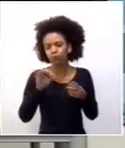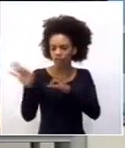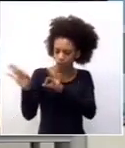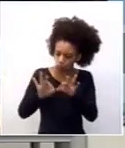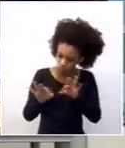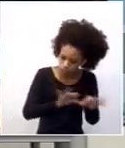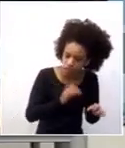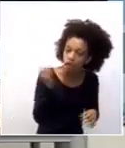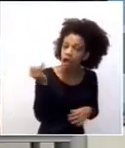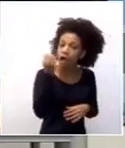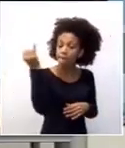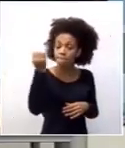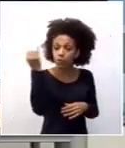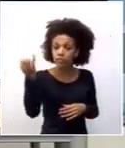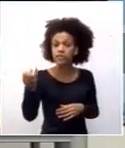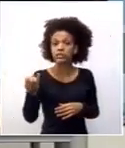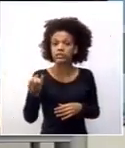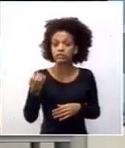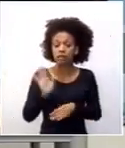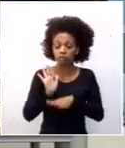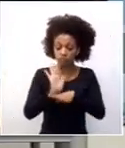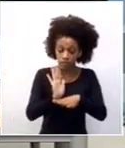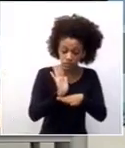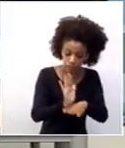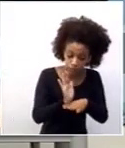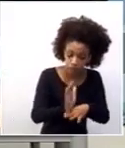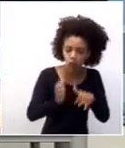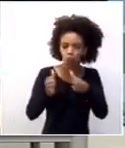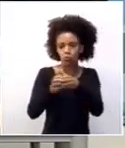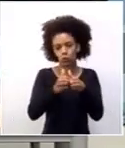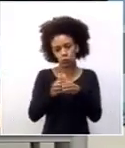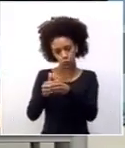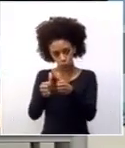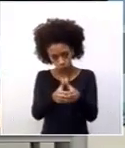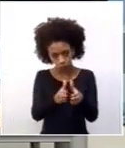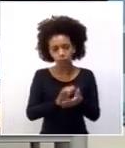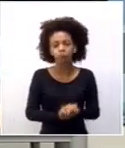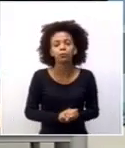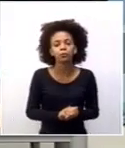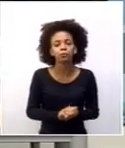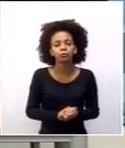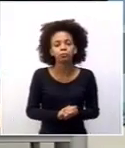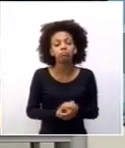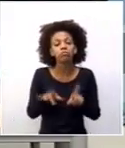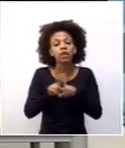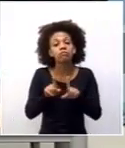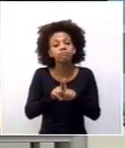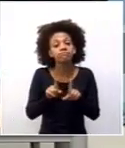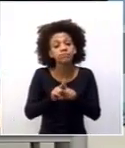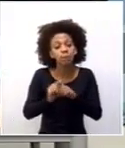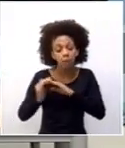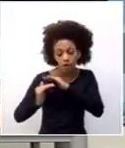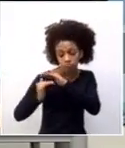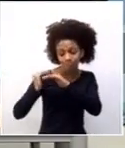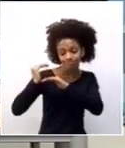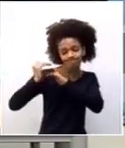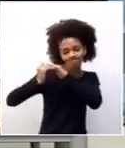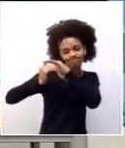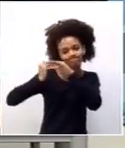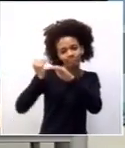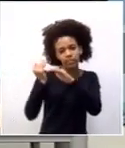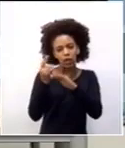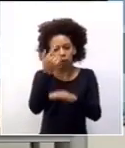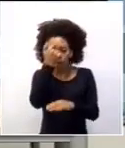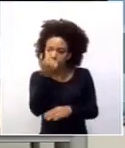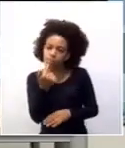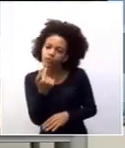a importância da servidão coletiva, tá? A questão da crescente fértil, que é uma